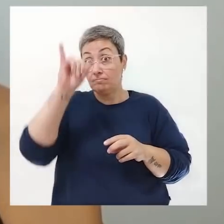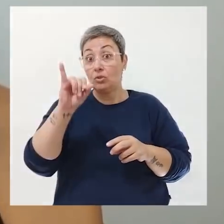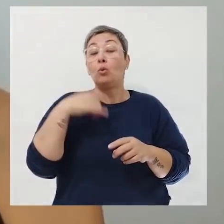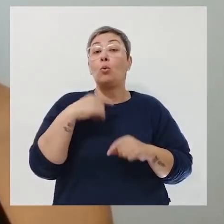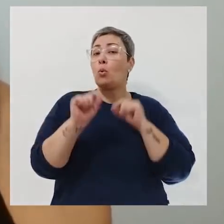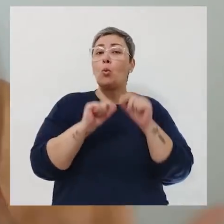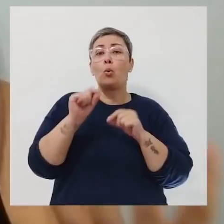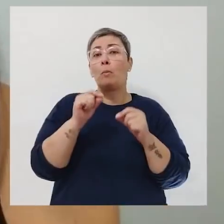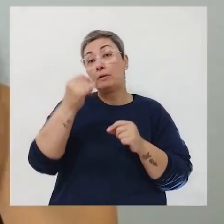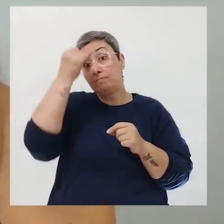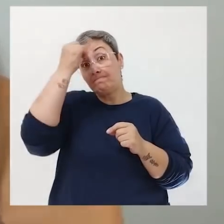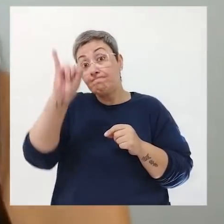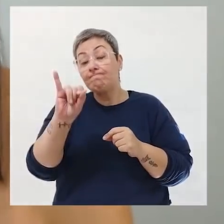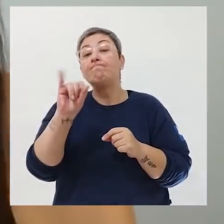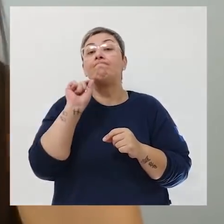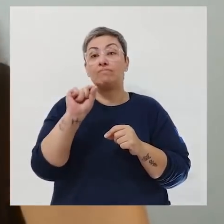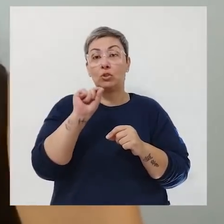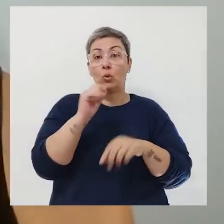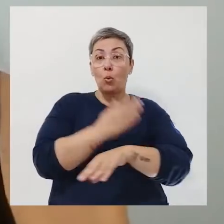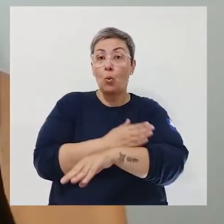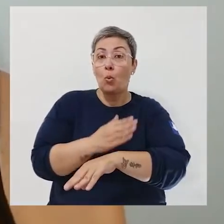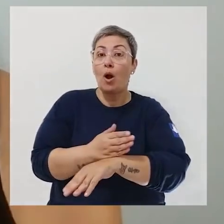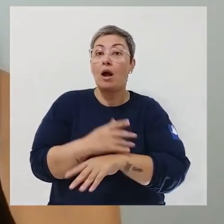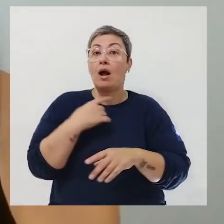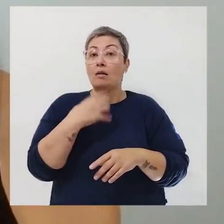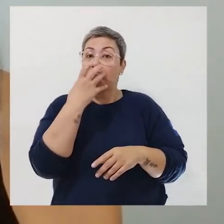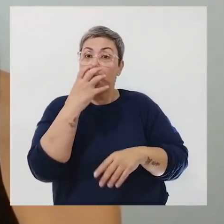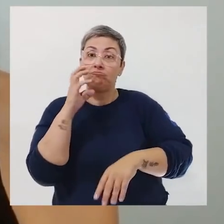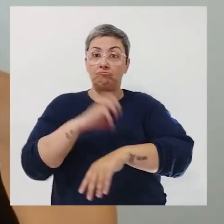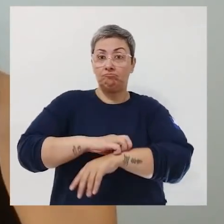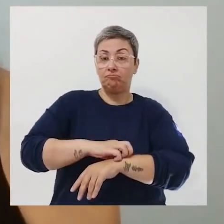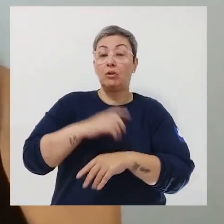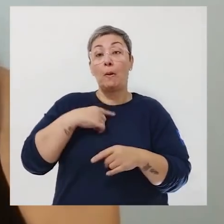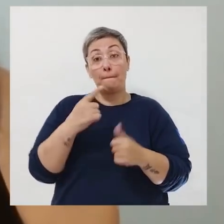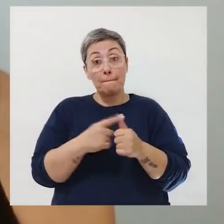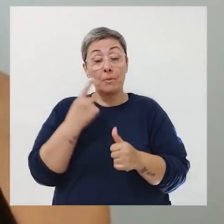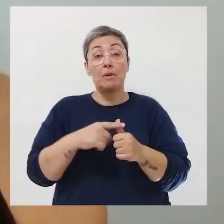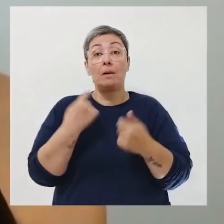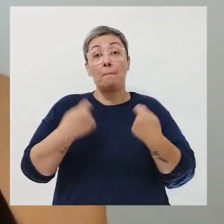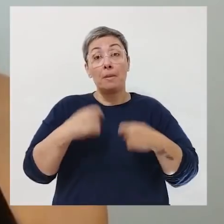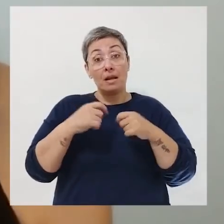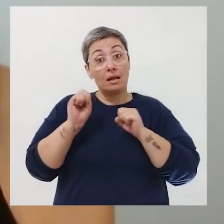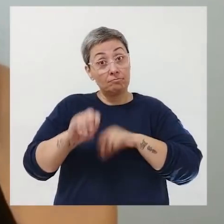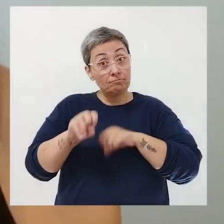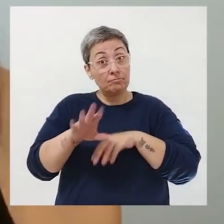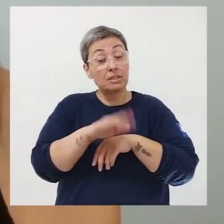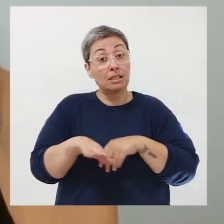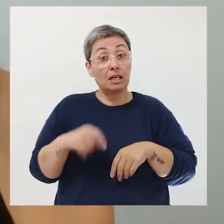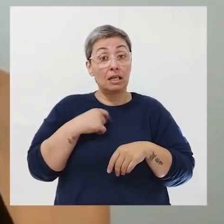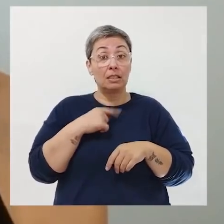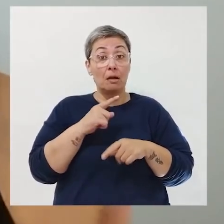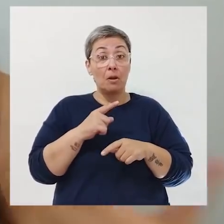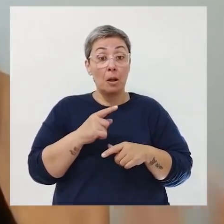prevenção, Como que a gente faz para evitar os acidentes com os animais domésticos? Bom, primeiro precisa ensinar as